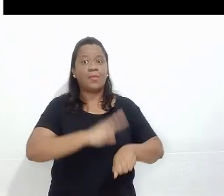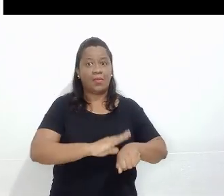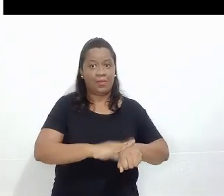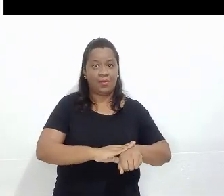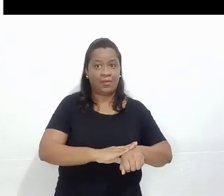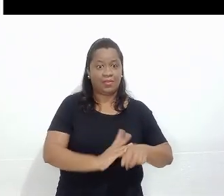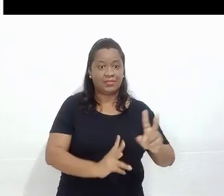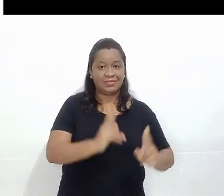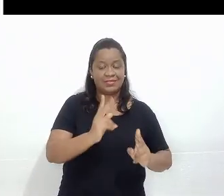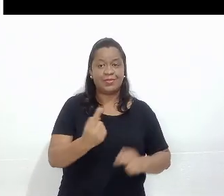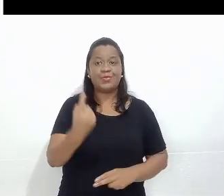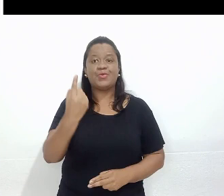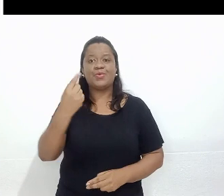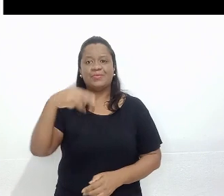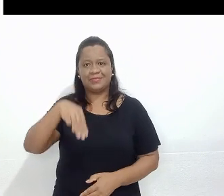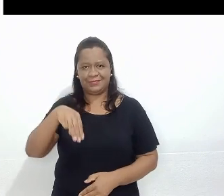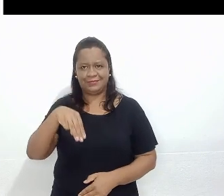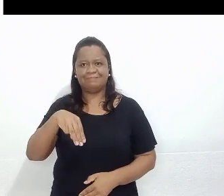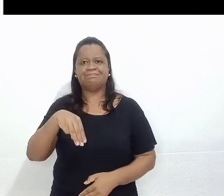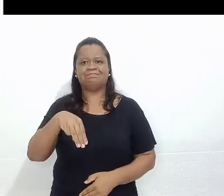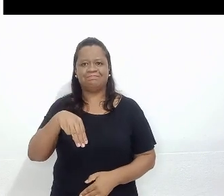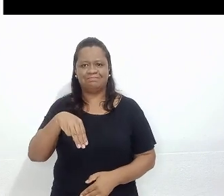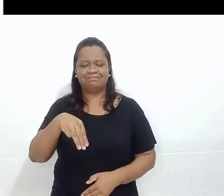minuto. Fala, Cristicinha.